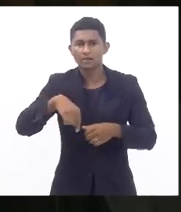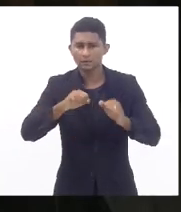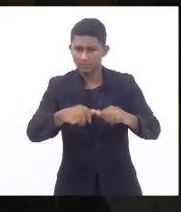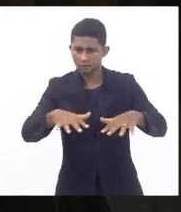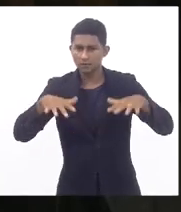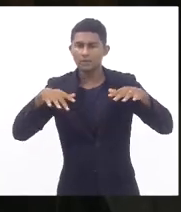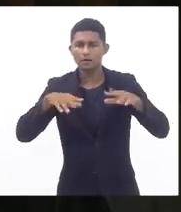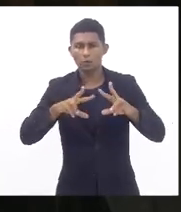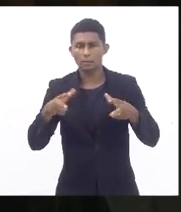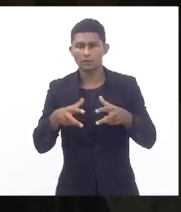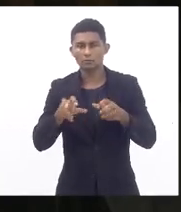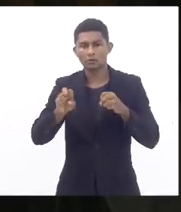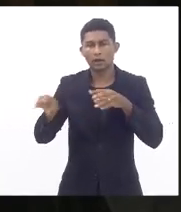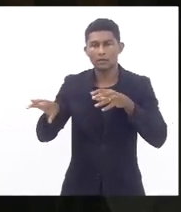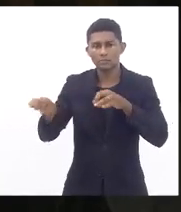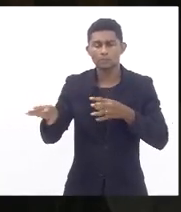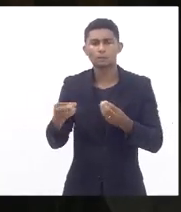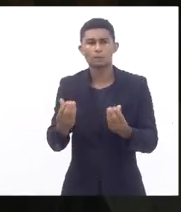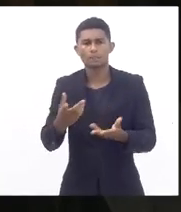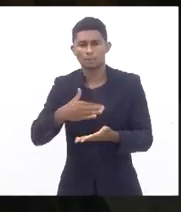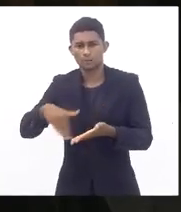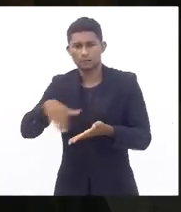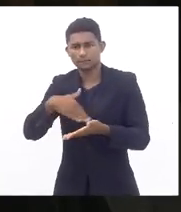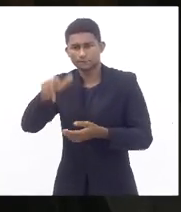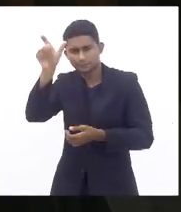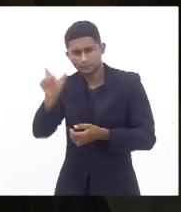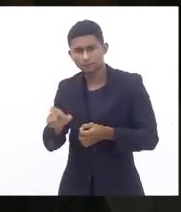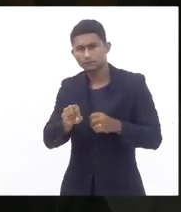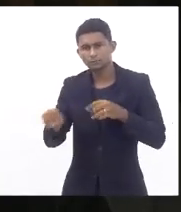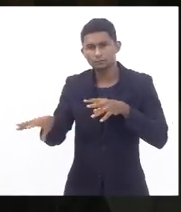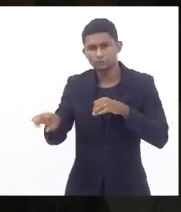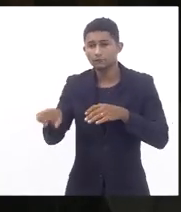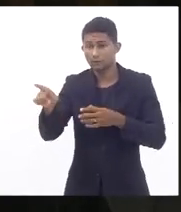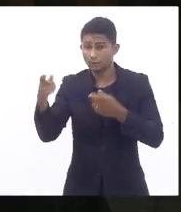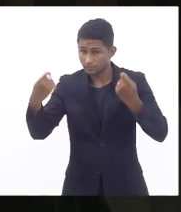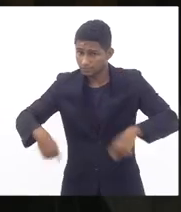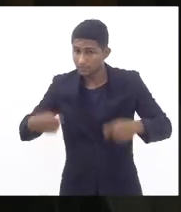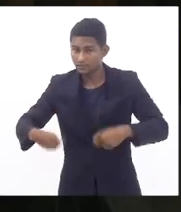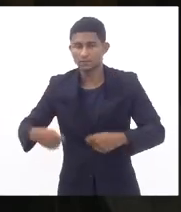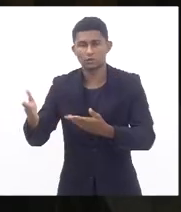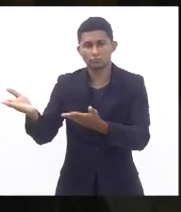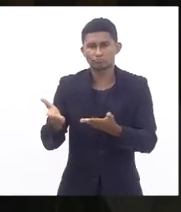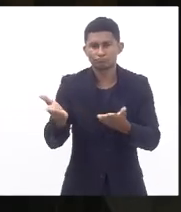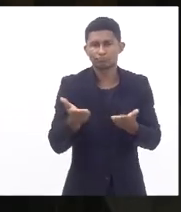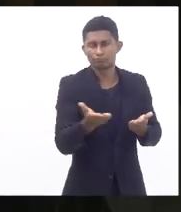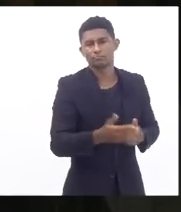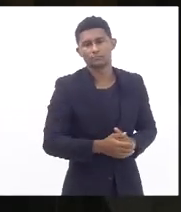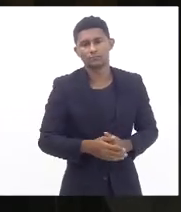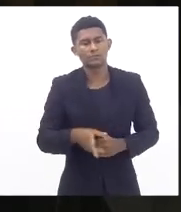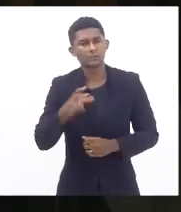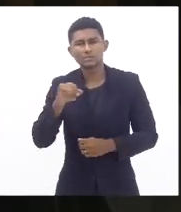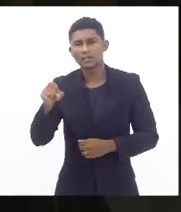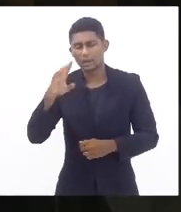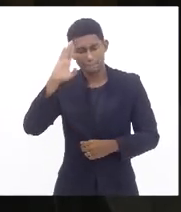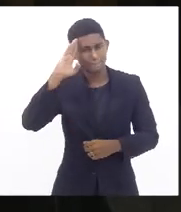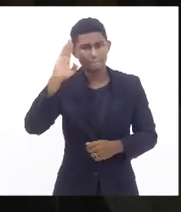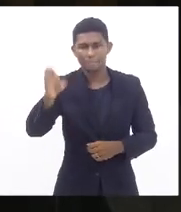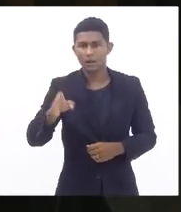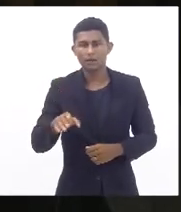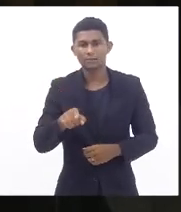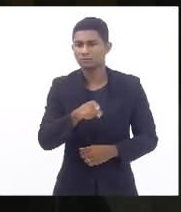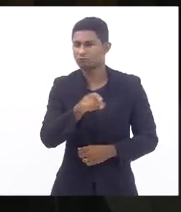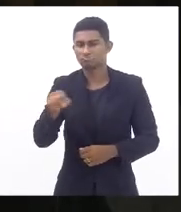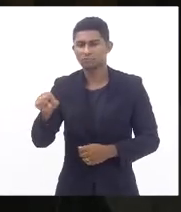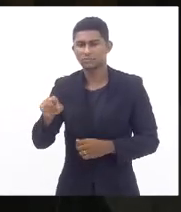Educação para cobrar do secretário de Educação também que faça essa convocação. E se não está na prioridade do Estado convocar profissionais de